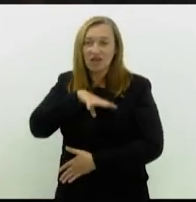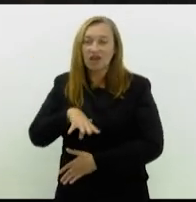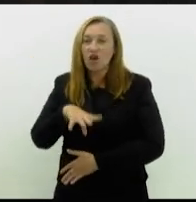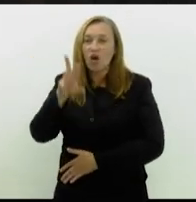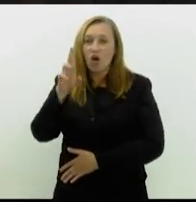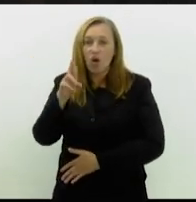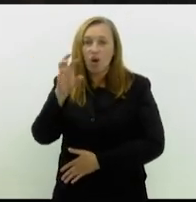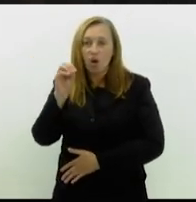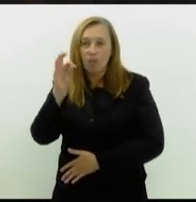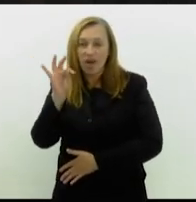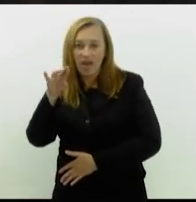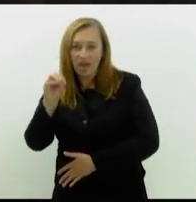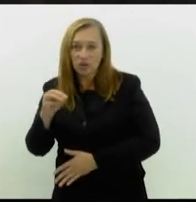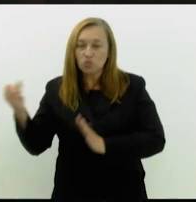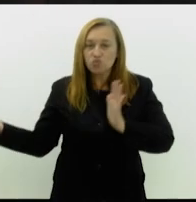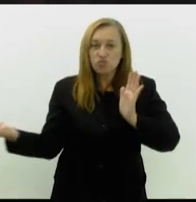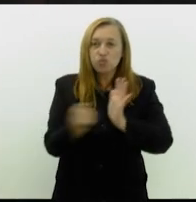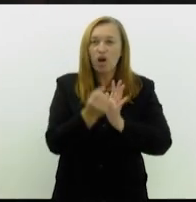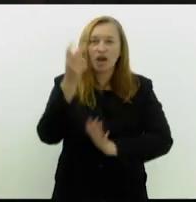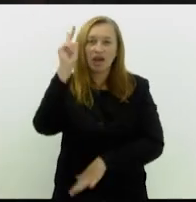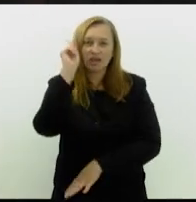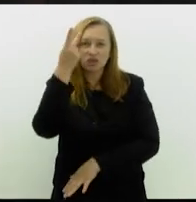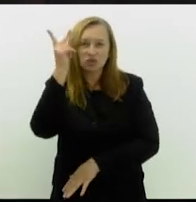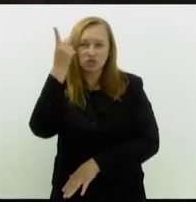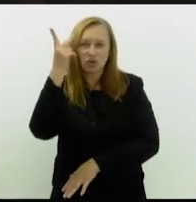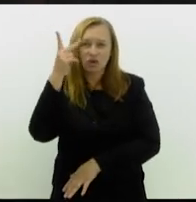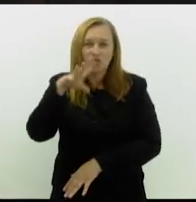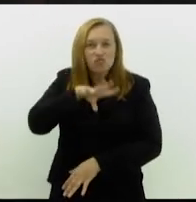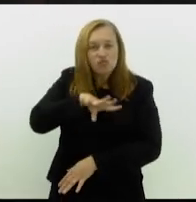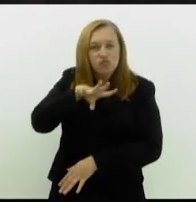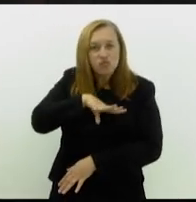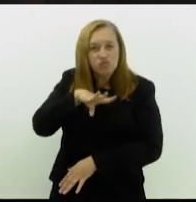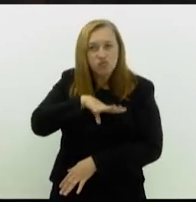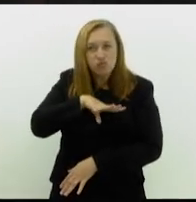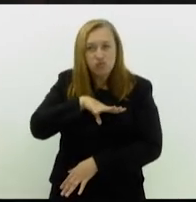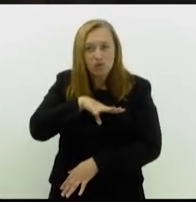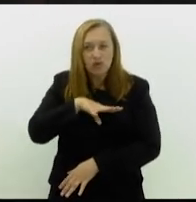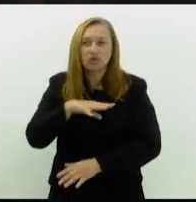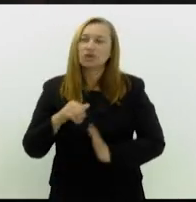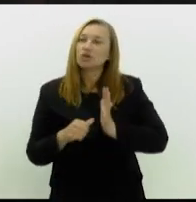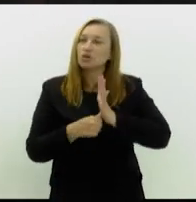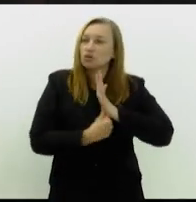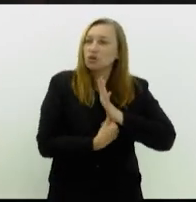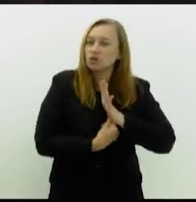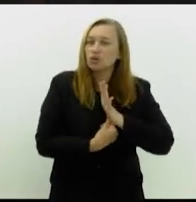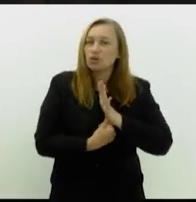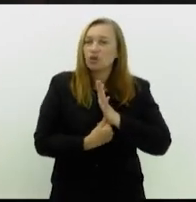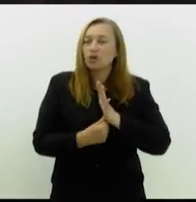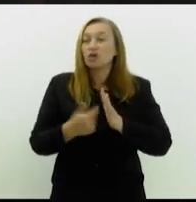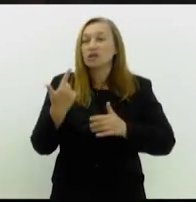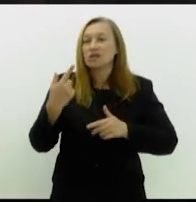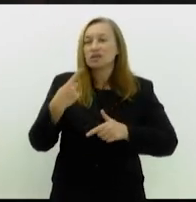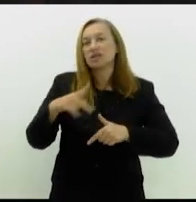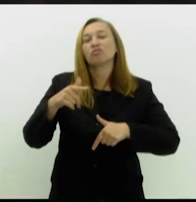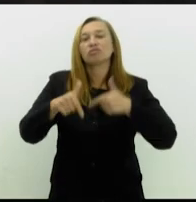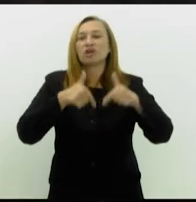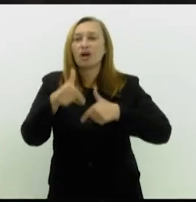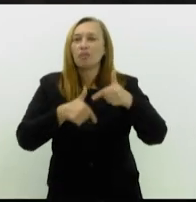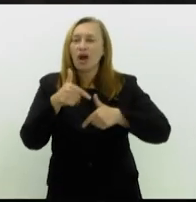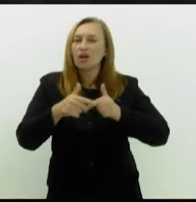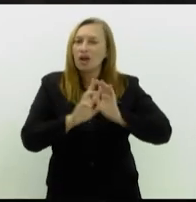Roberto marca a história do Vasco da Gama pelos seus méritos pelos seus feitos nos